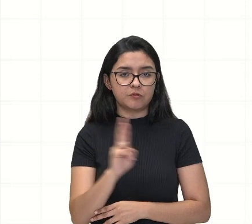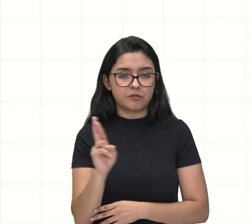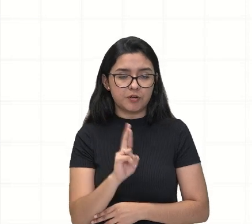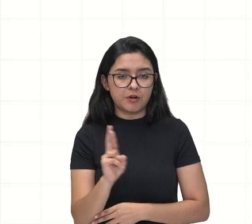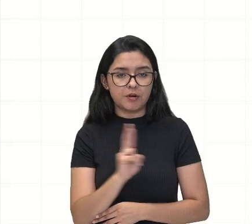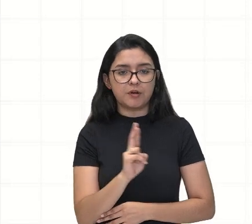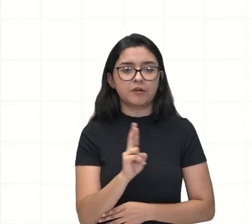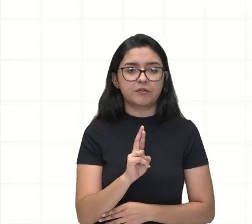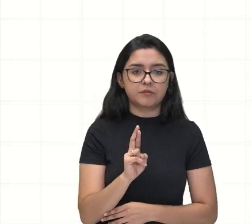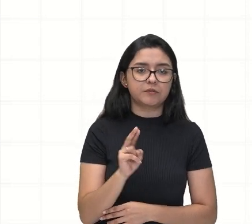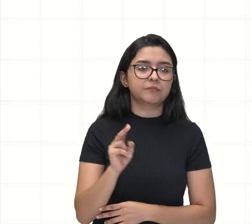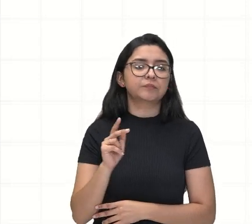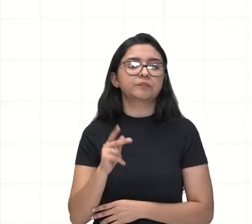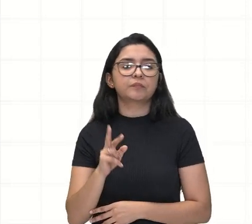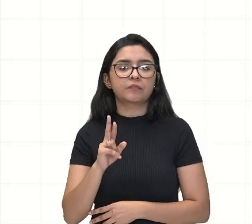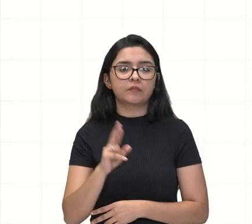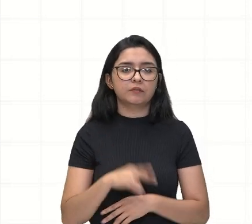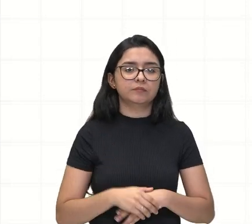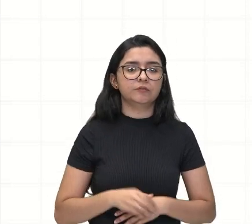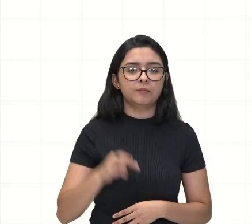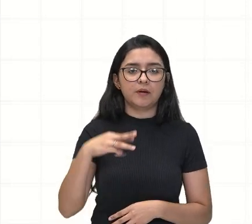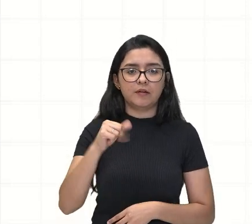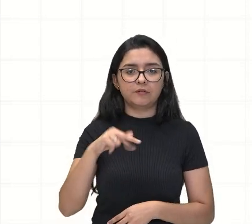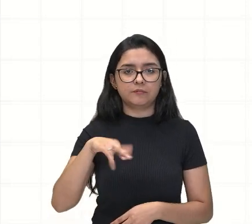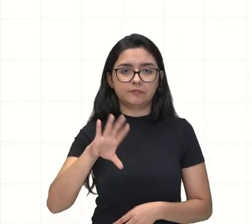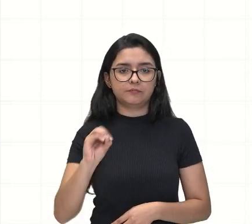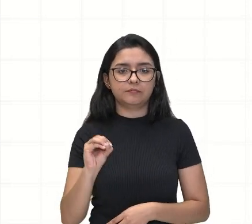R$2 do Hilner,